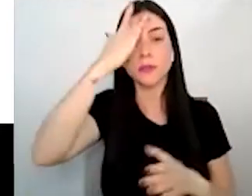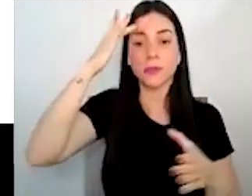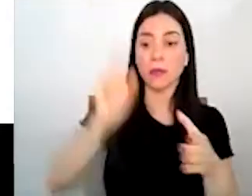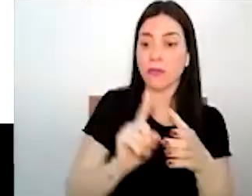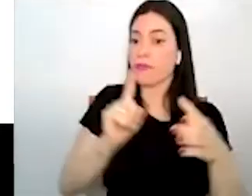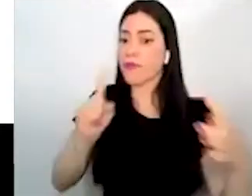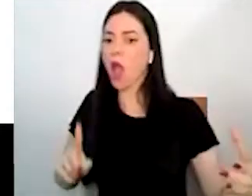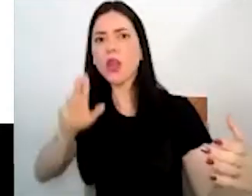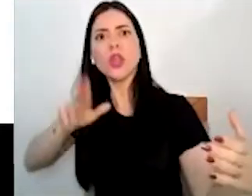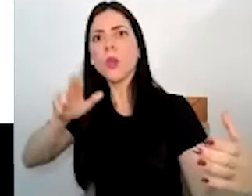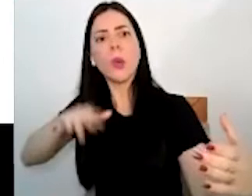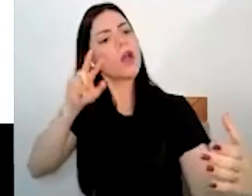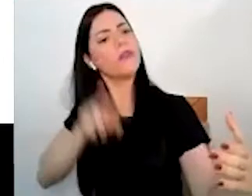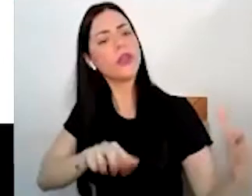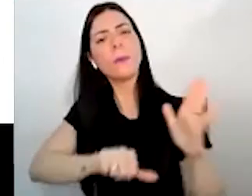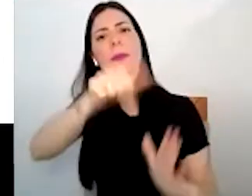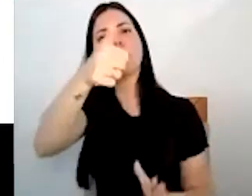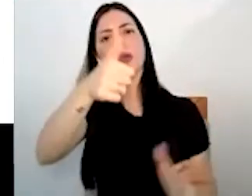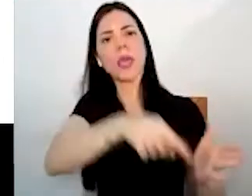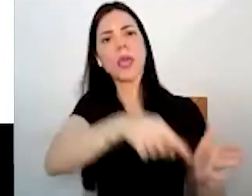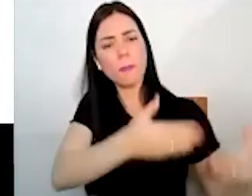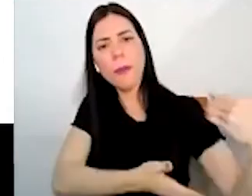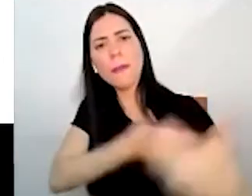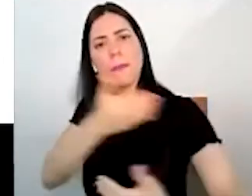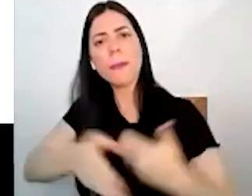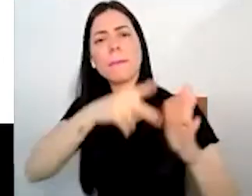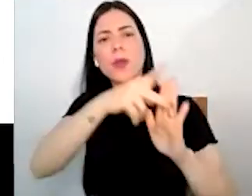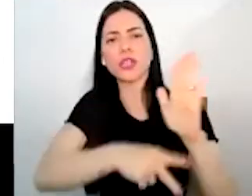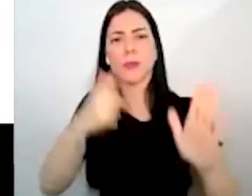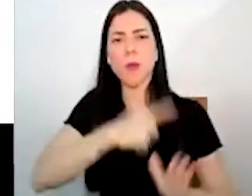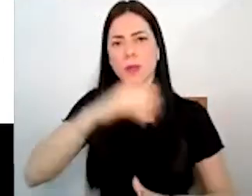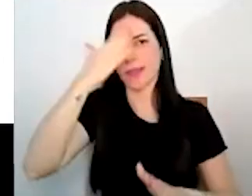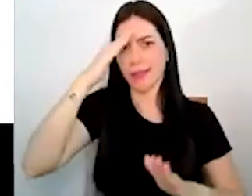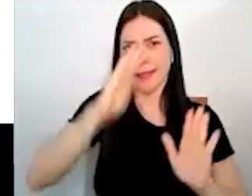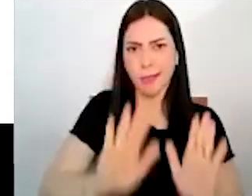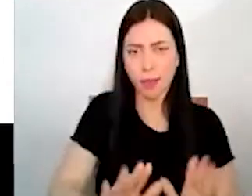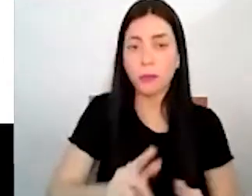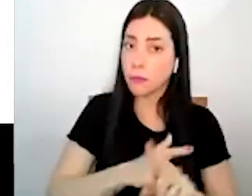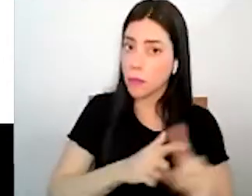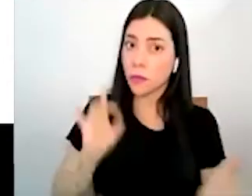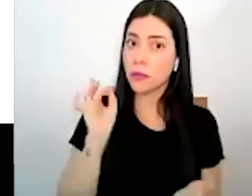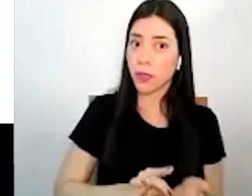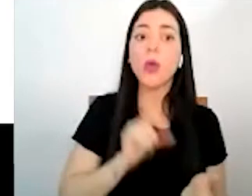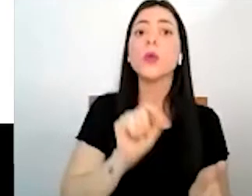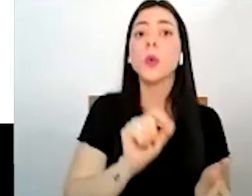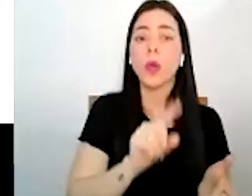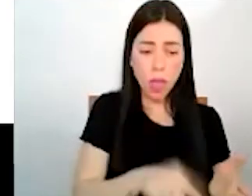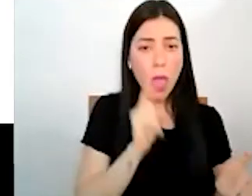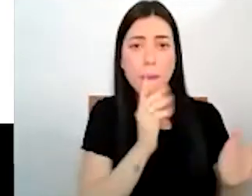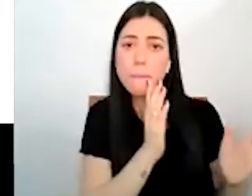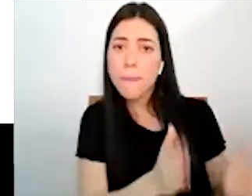experienciaram esses processos projetuais, entenderem. Mas que, na verdade, são processos que são muito